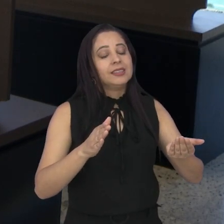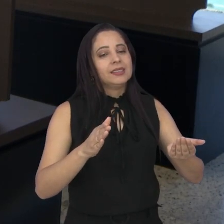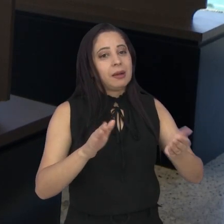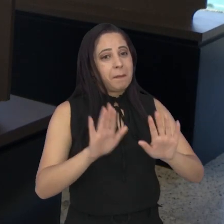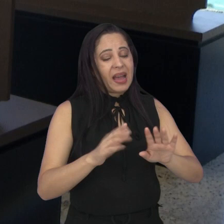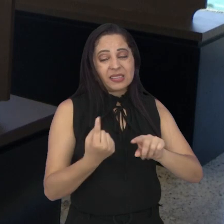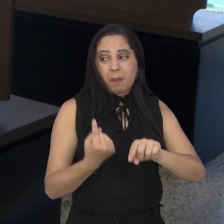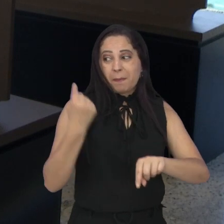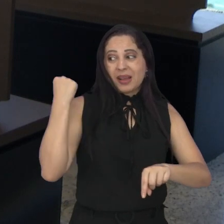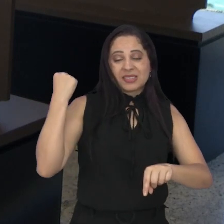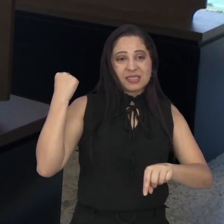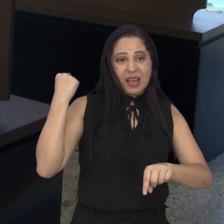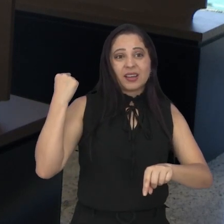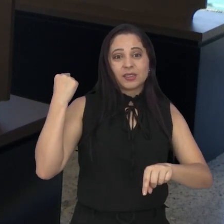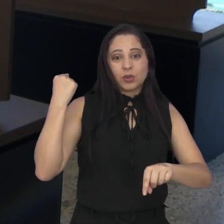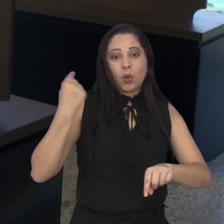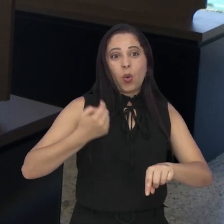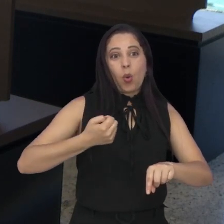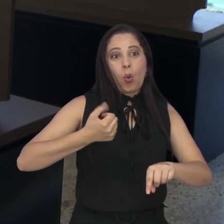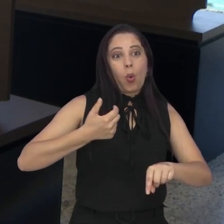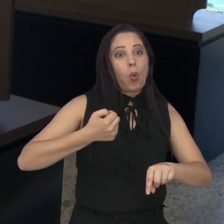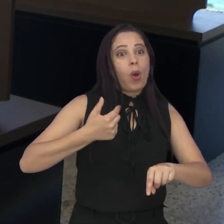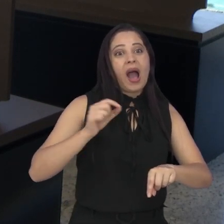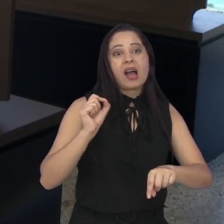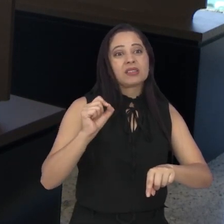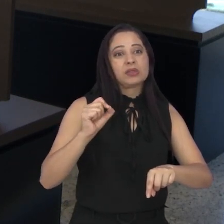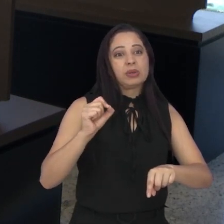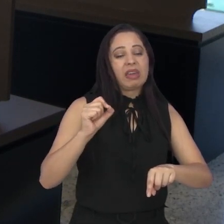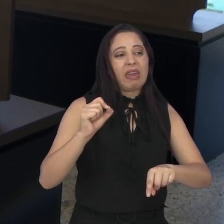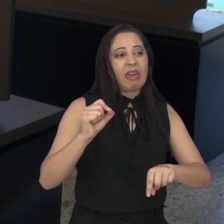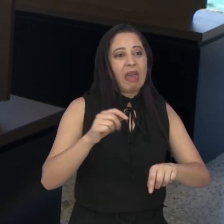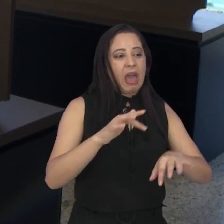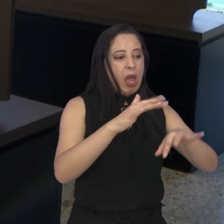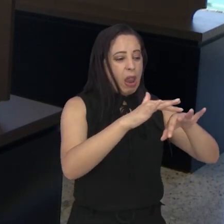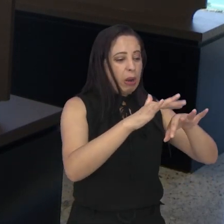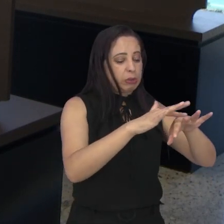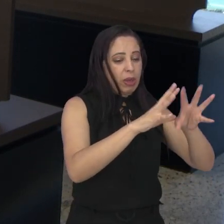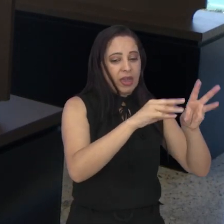avançada, naquela época ela foi quase como um depósito de